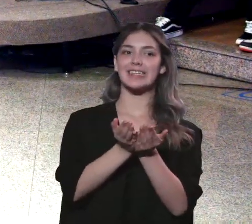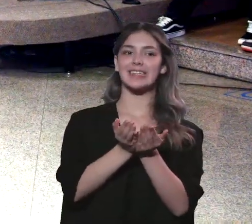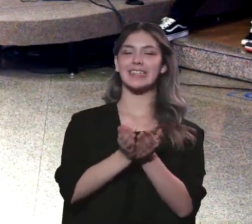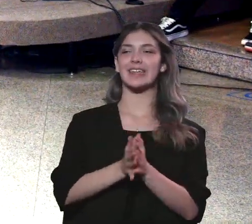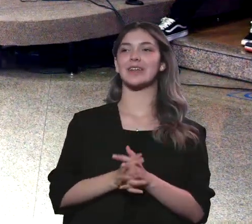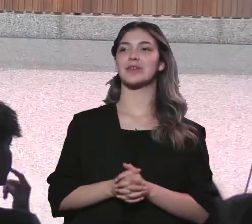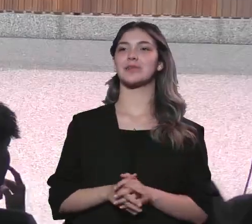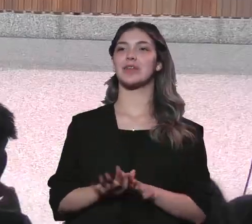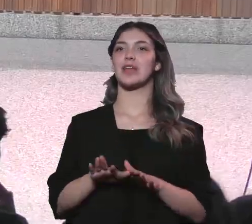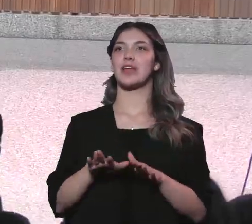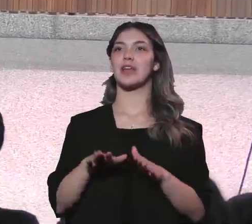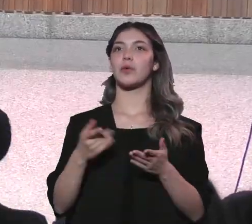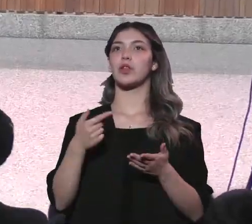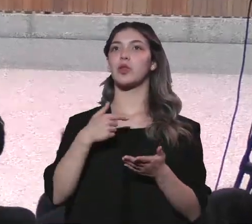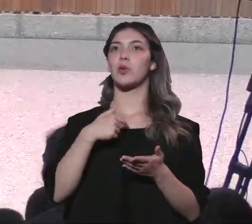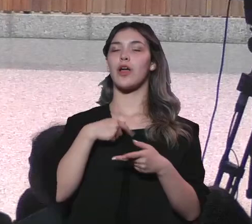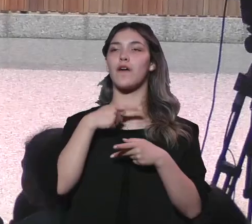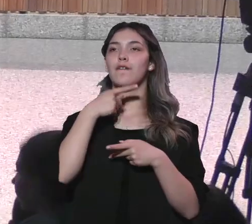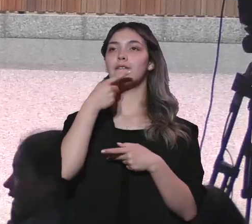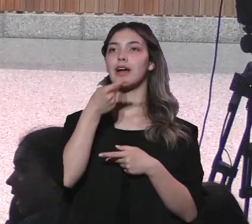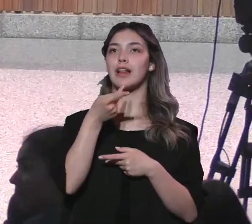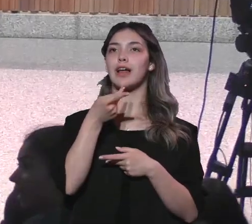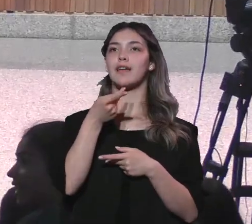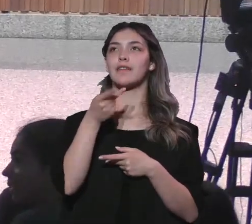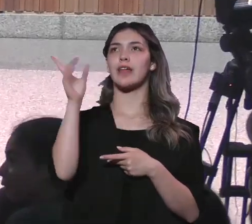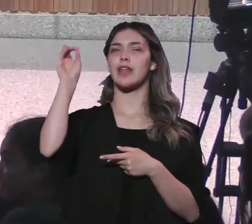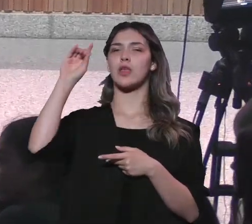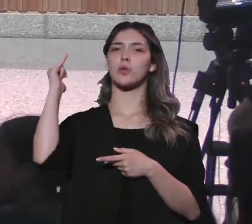a falar com você. Não vai embora, não vai embora.